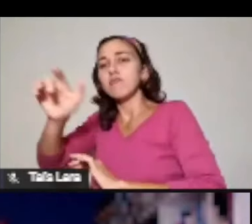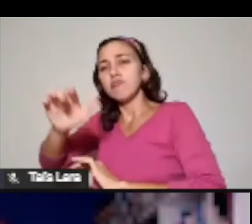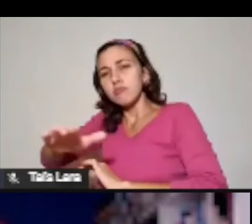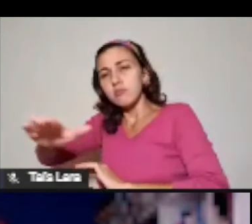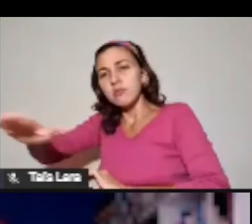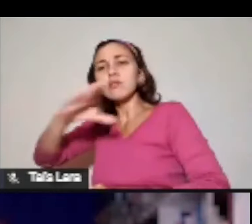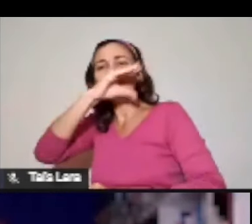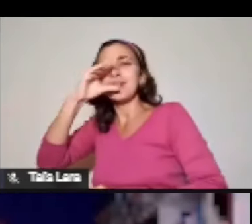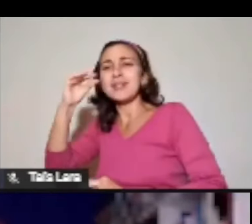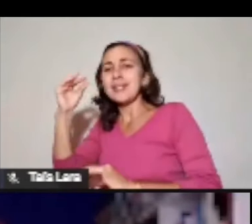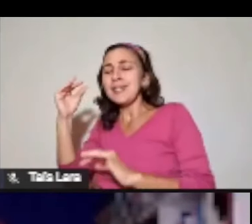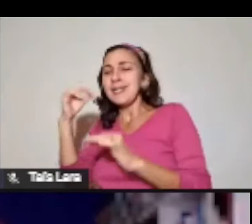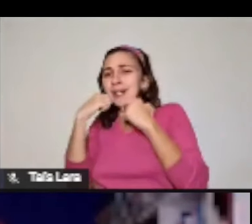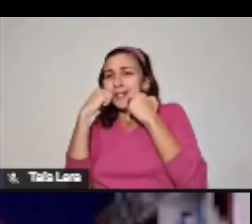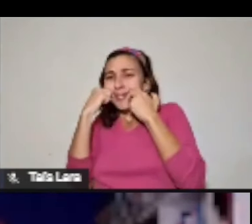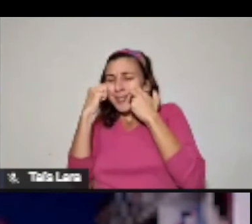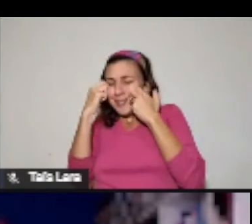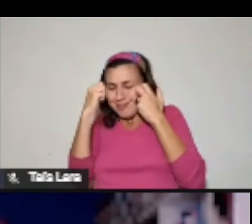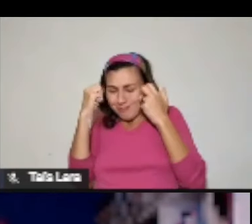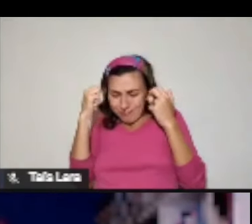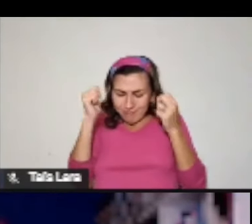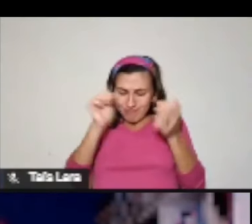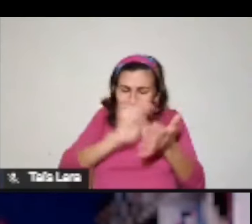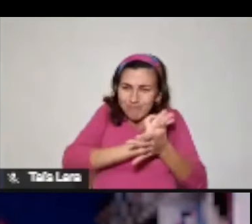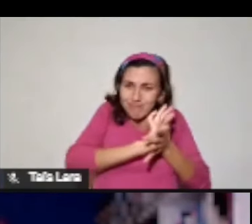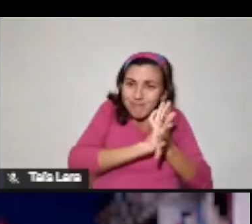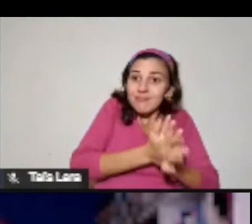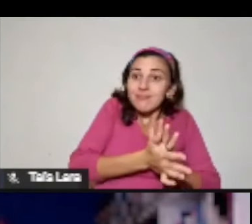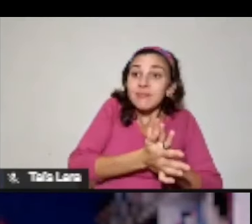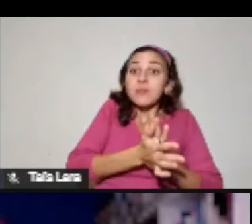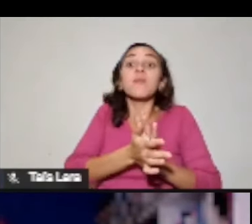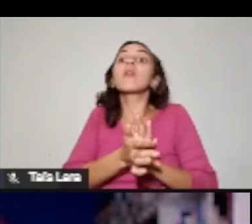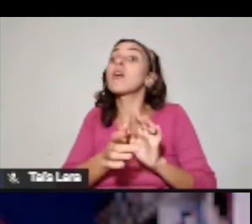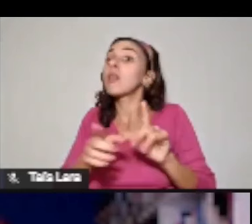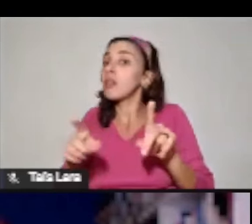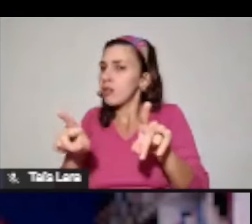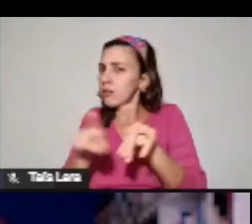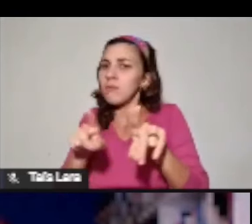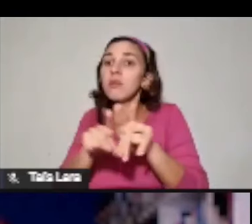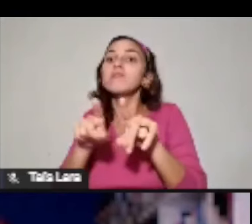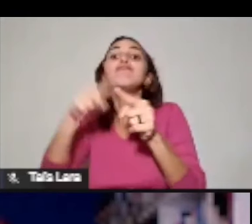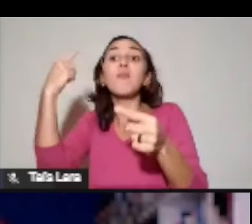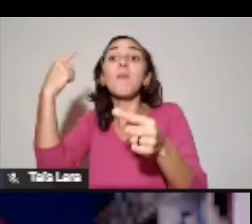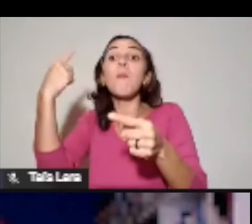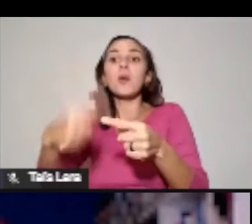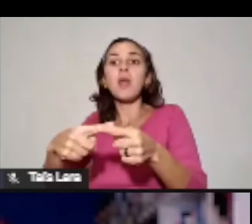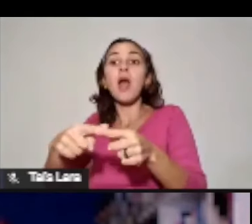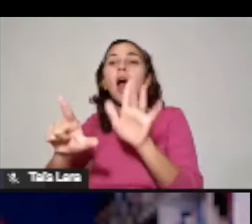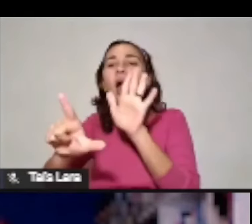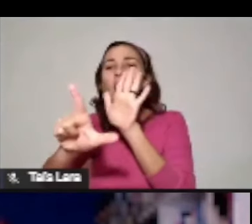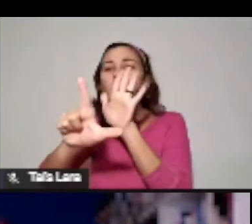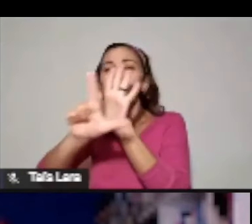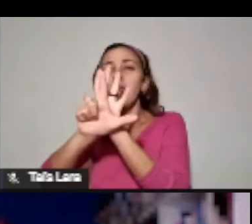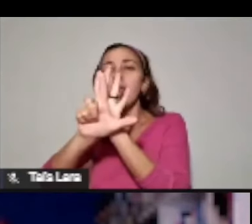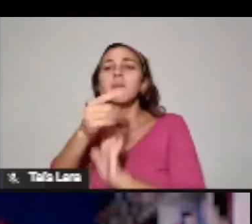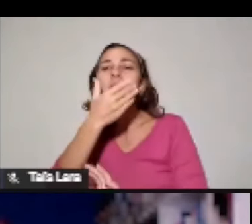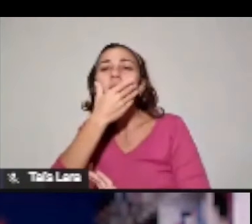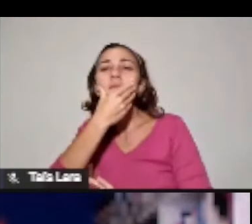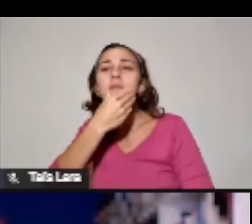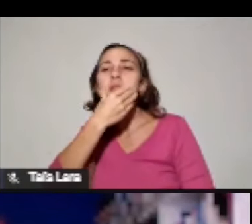muita gente conhece, que por isso que, na verdade, o nome da lei, que é Lei Bernardo, Lei Menino Bernardo, ela é muito mais do que Lei